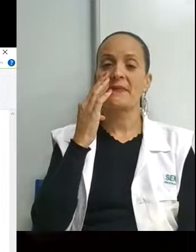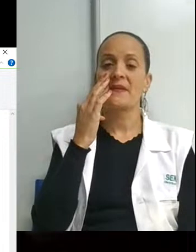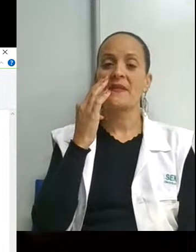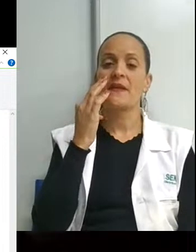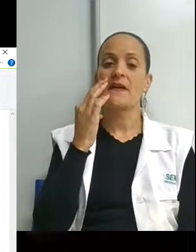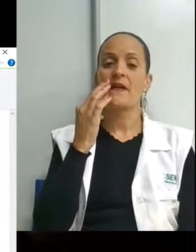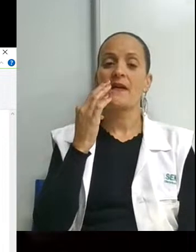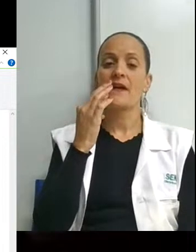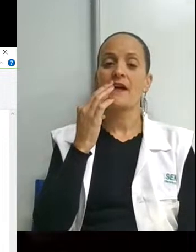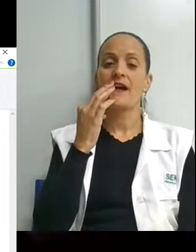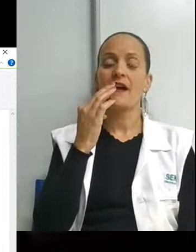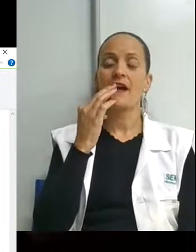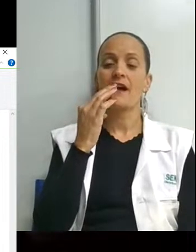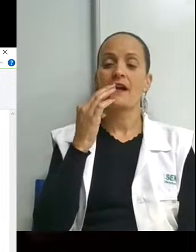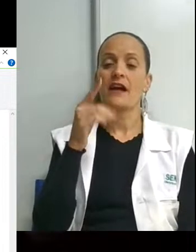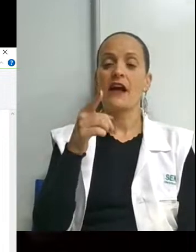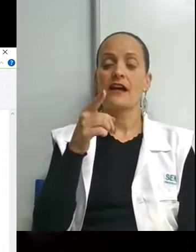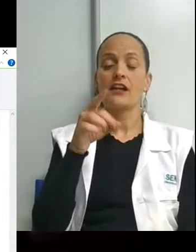quanto?